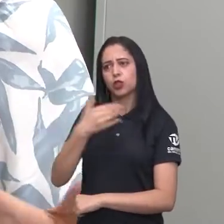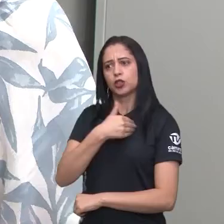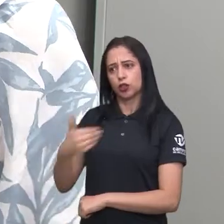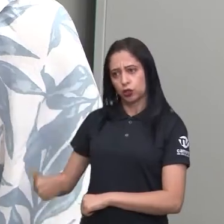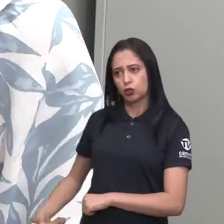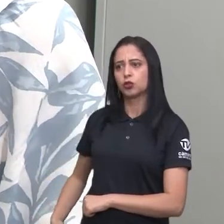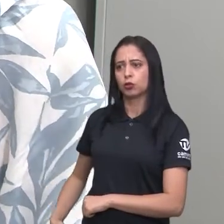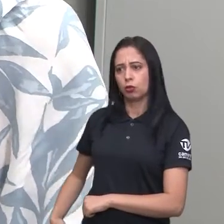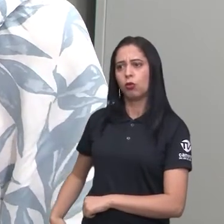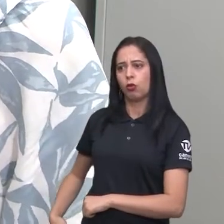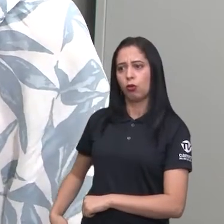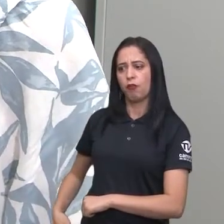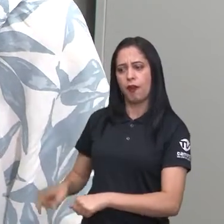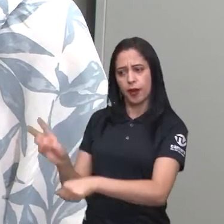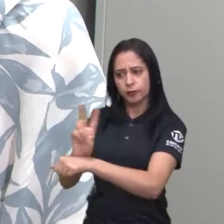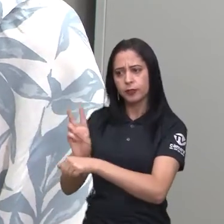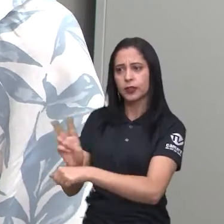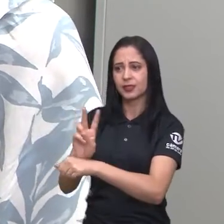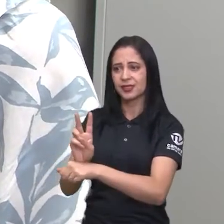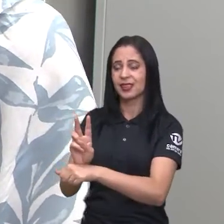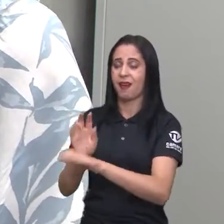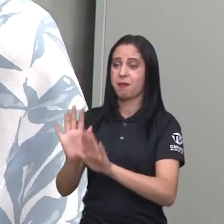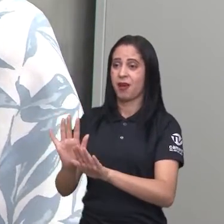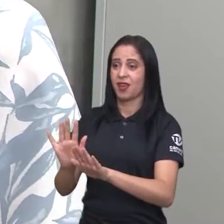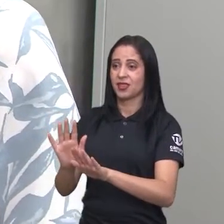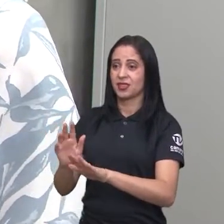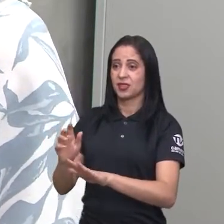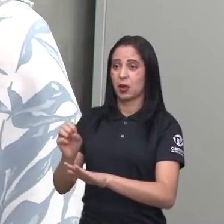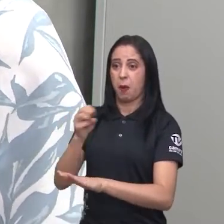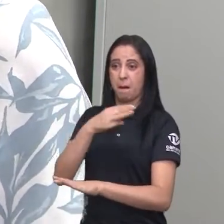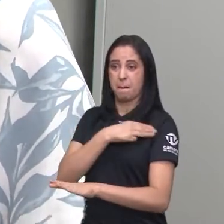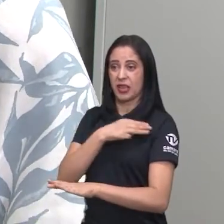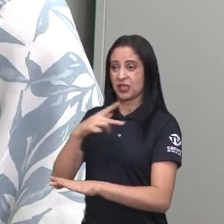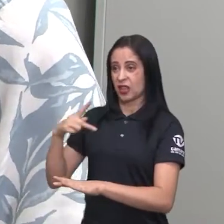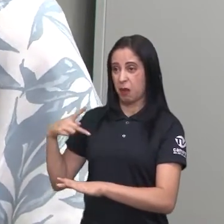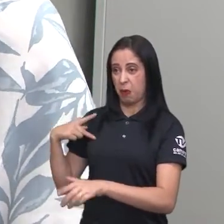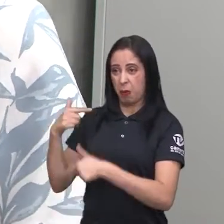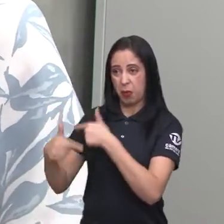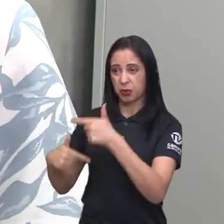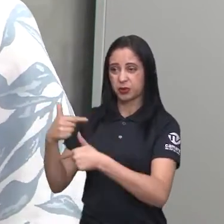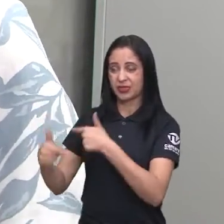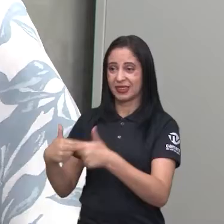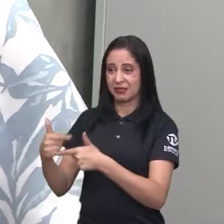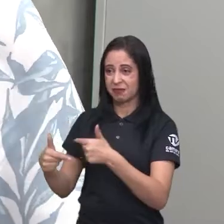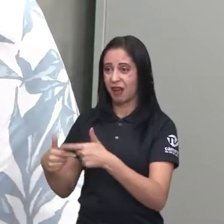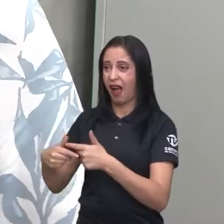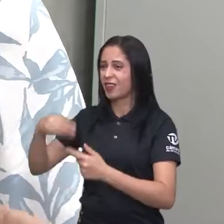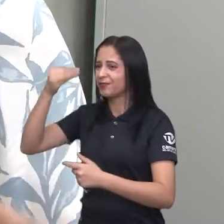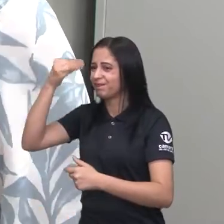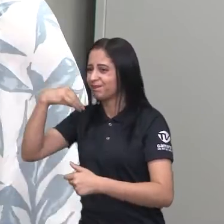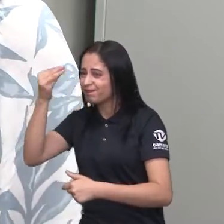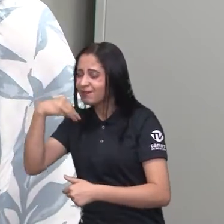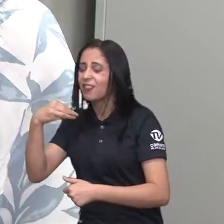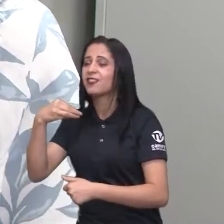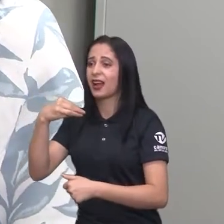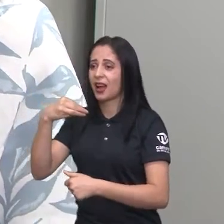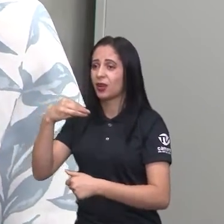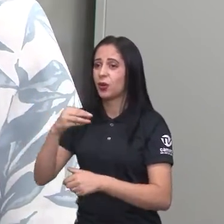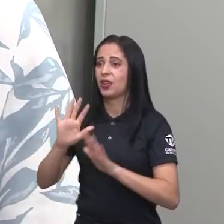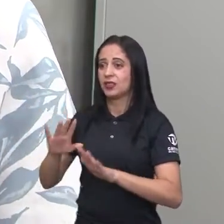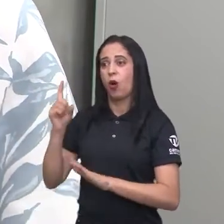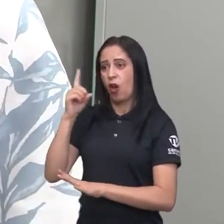governo invista na fiscalização. Hoje, infelizmente, o Ministério do Trabalho está sucateado, né? Então, nós temos